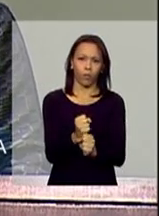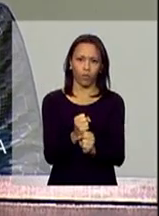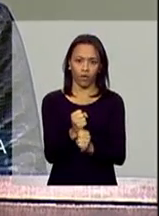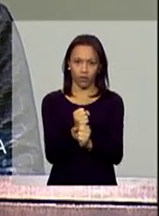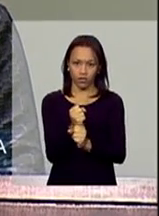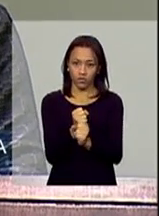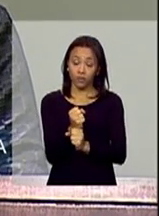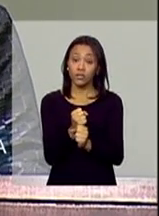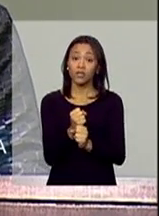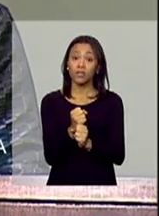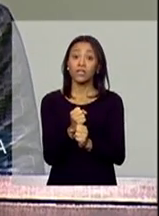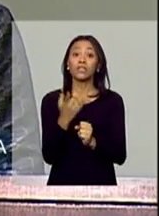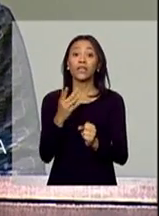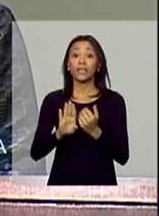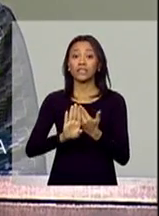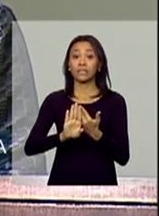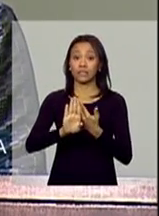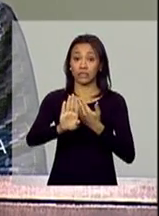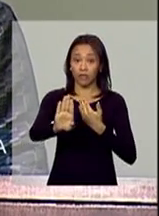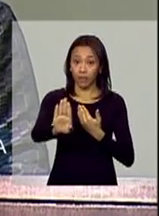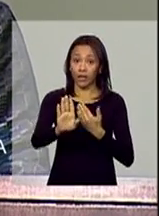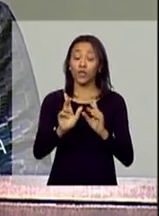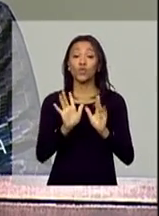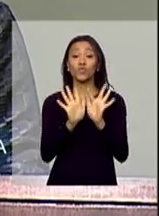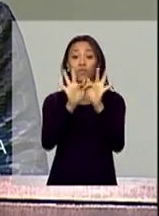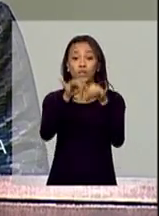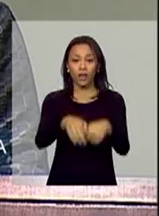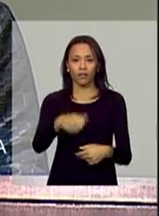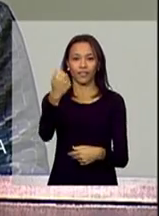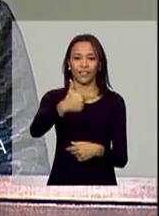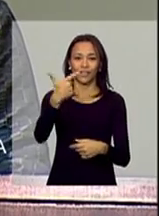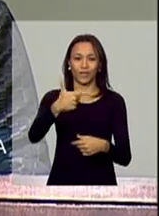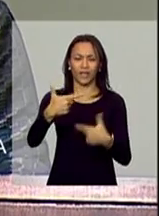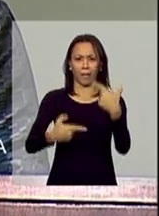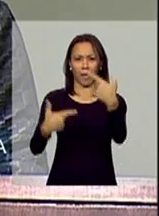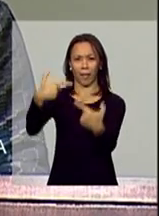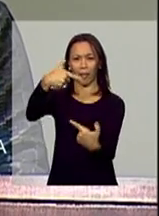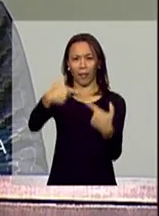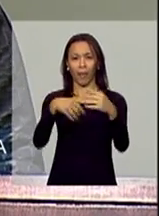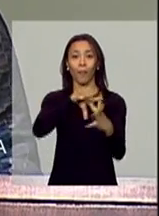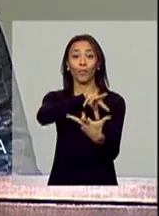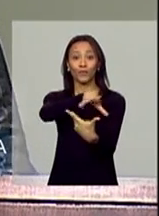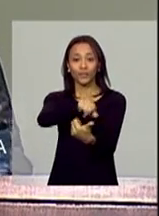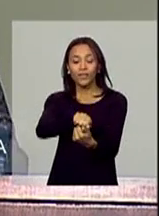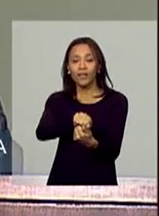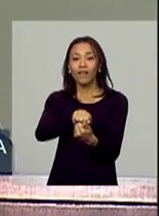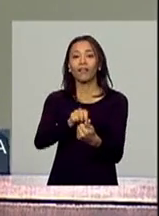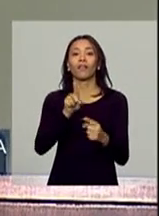que nos separam do final da Segunda Guerra Mundial e que alteraram